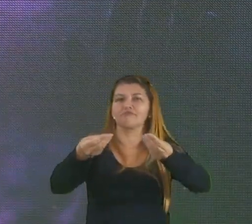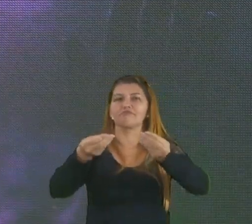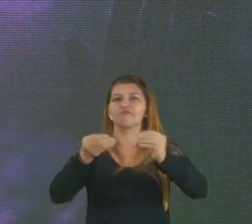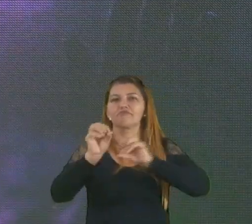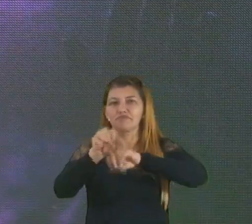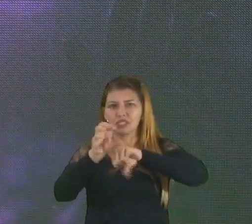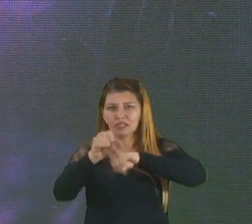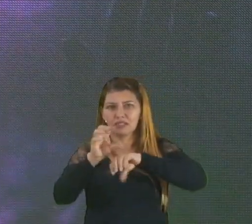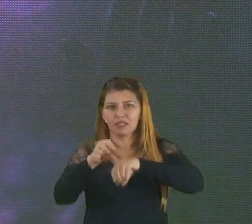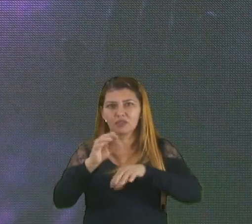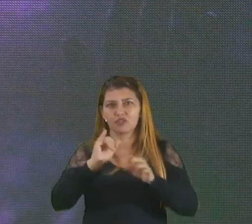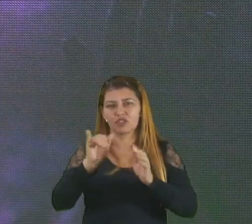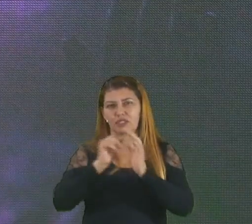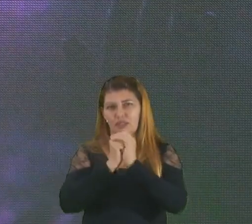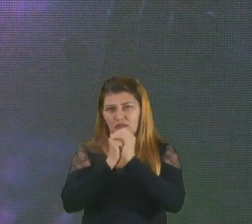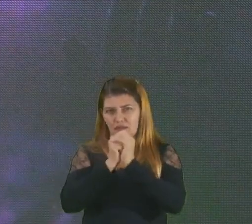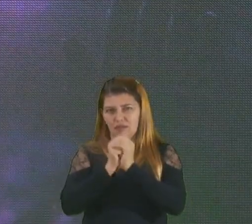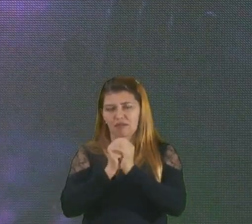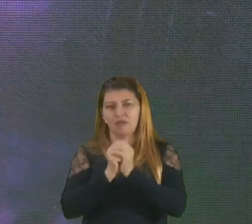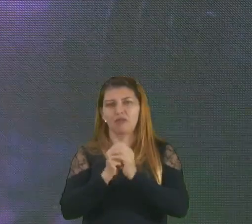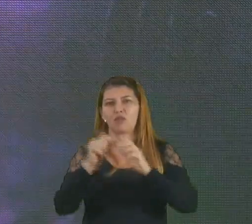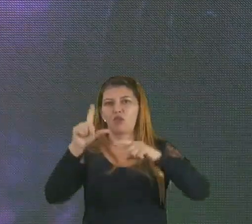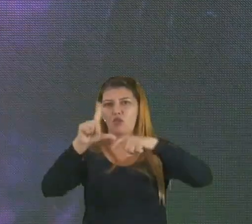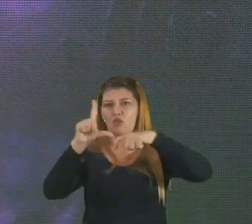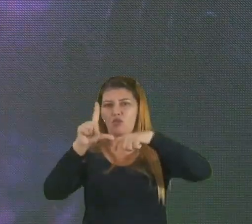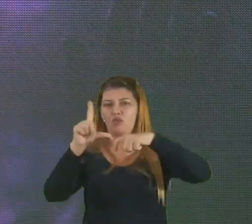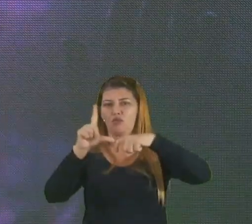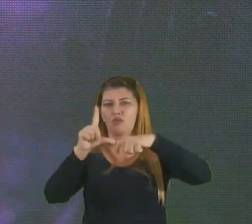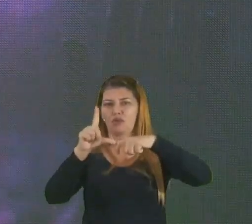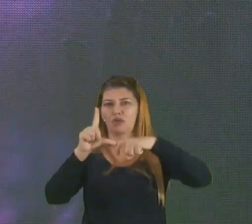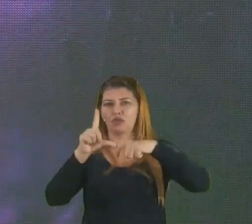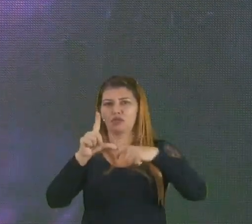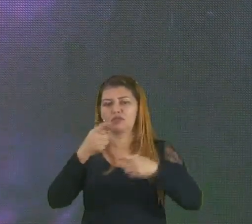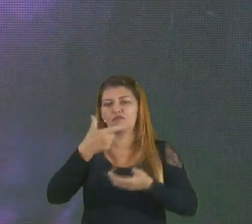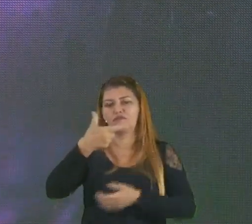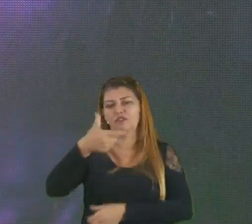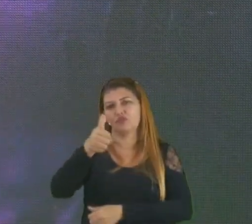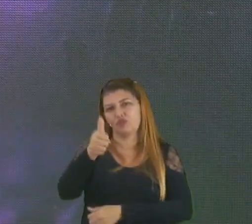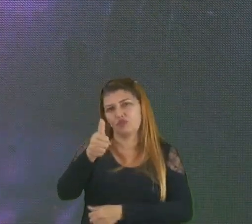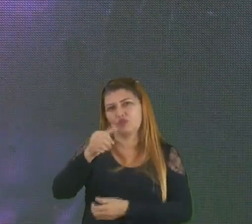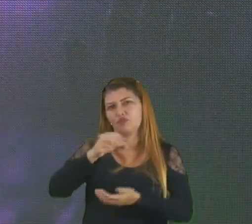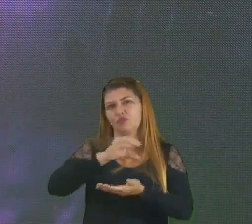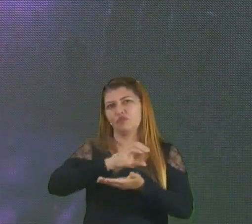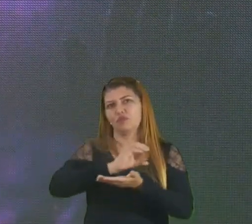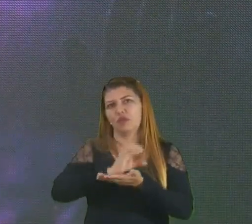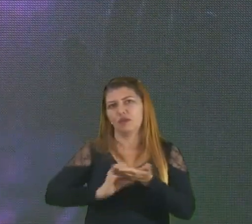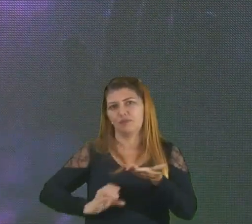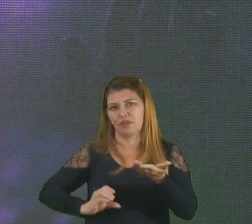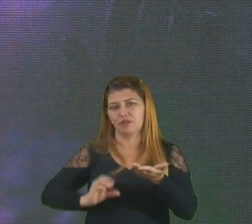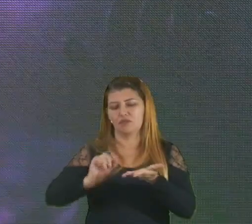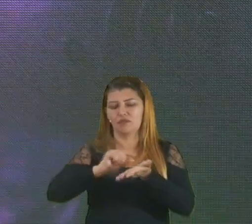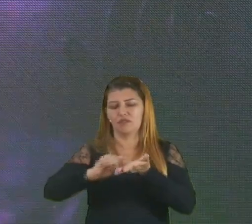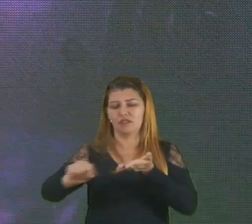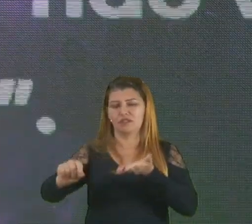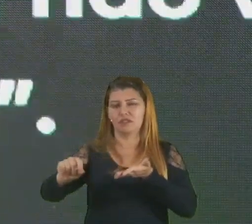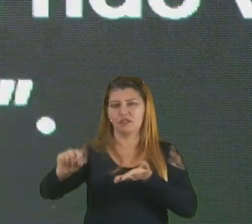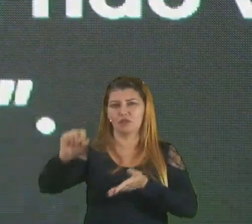Segunda atitude, Lucas 21, 9 a 11. Se puderem colocar no